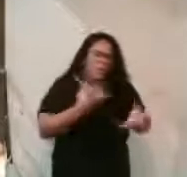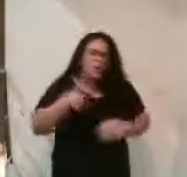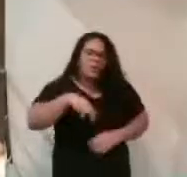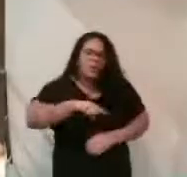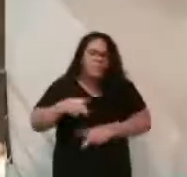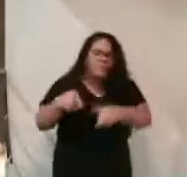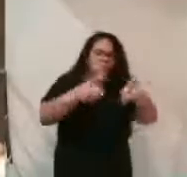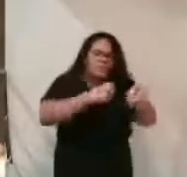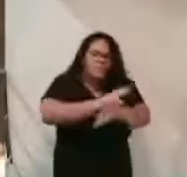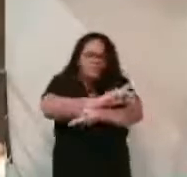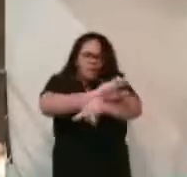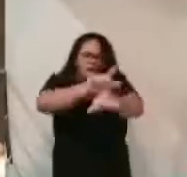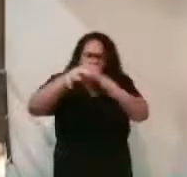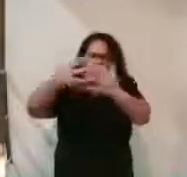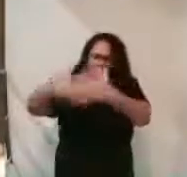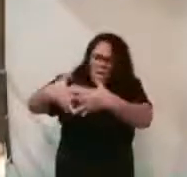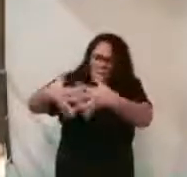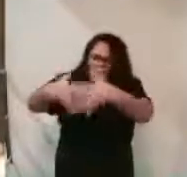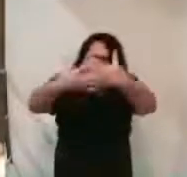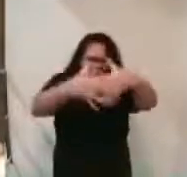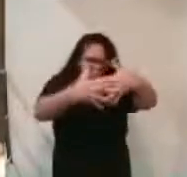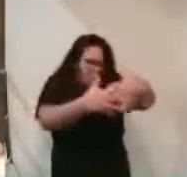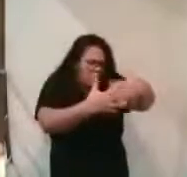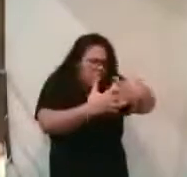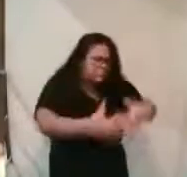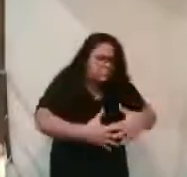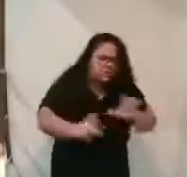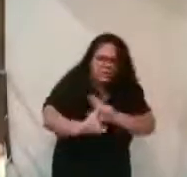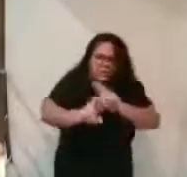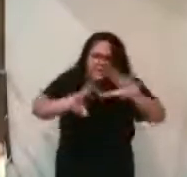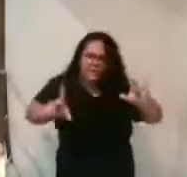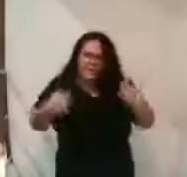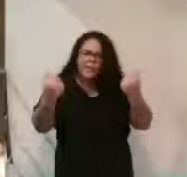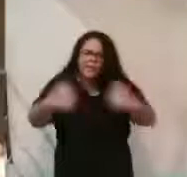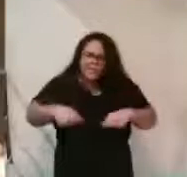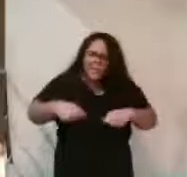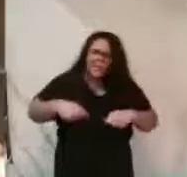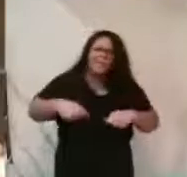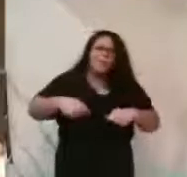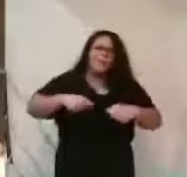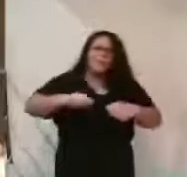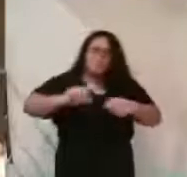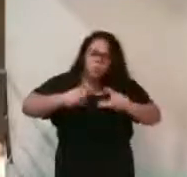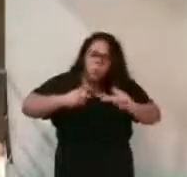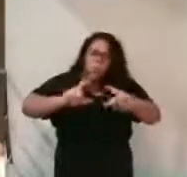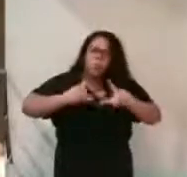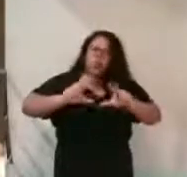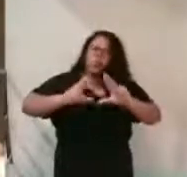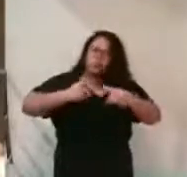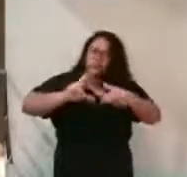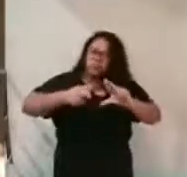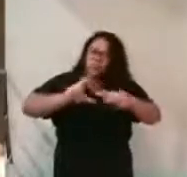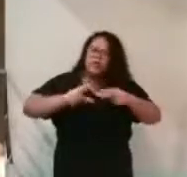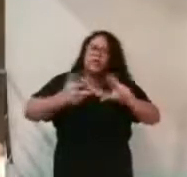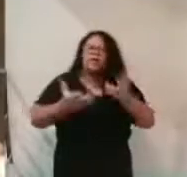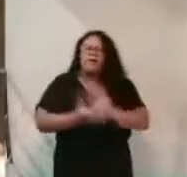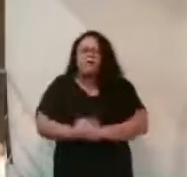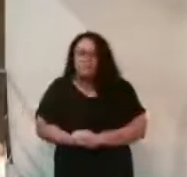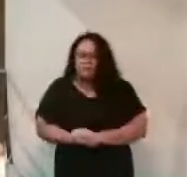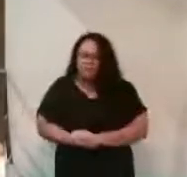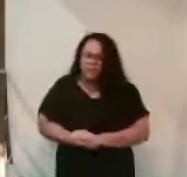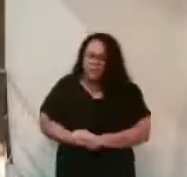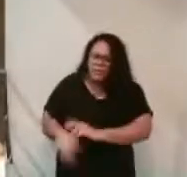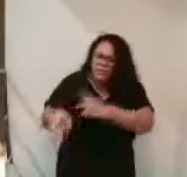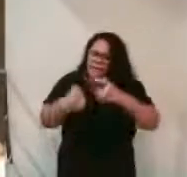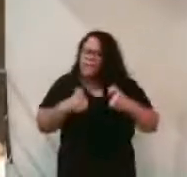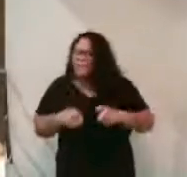esteiras, um entra plástico, outro, para o pessoal sair selecionando o material. E eu olhando para aquilo ali, o